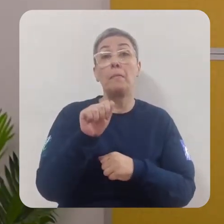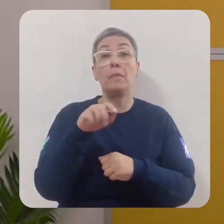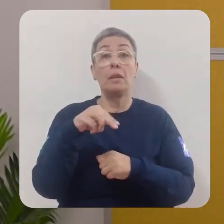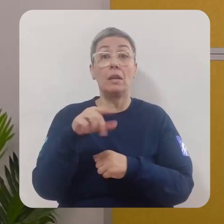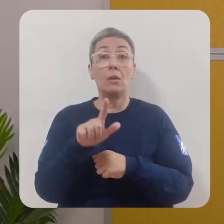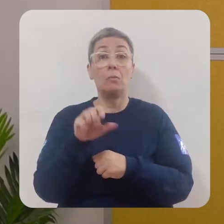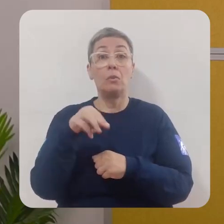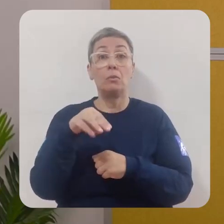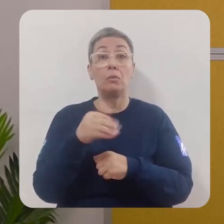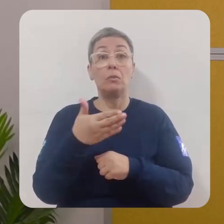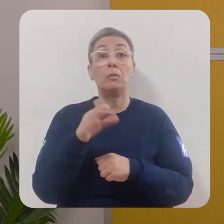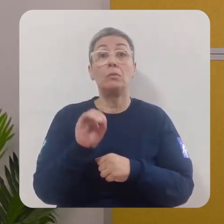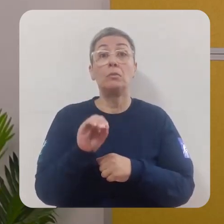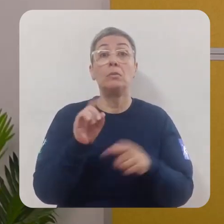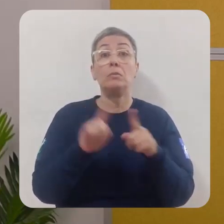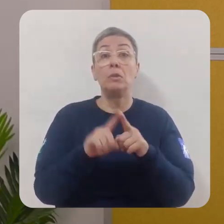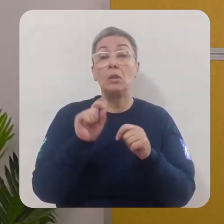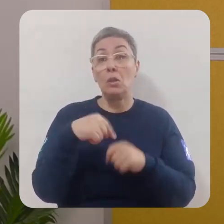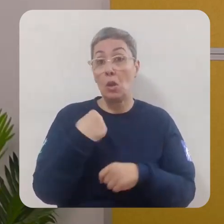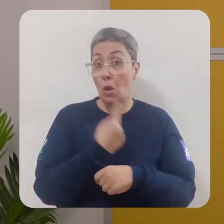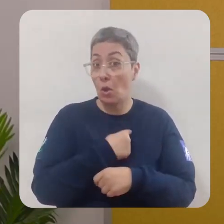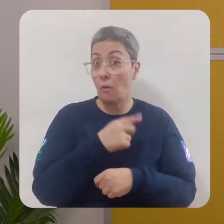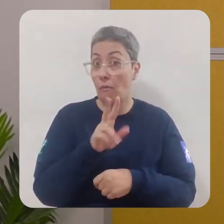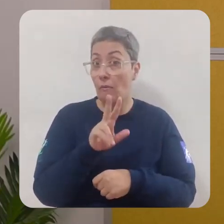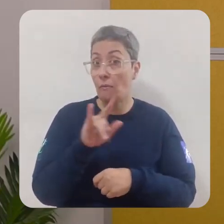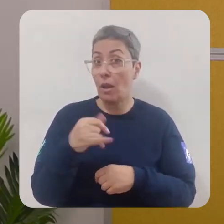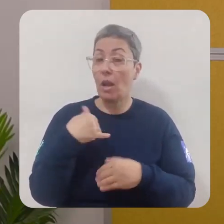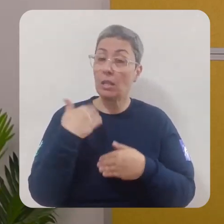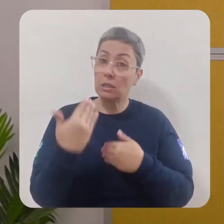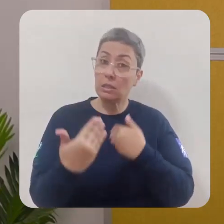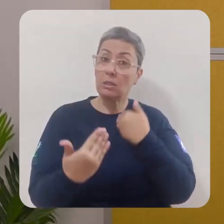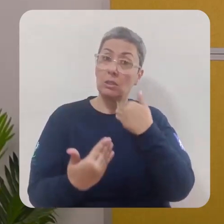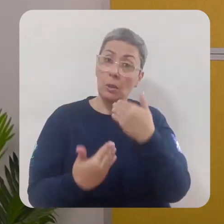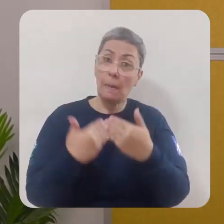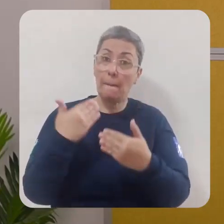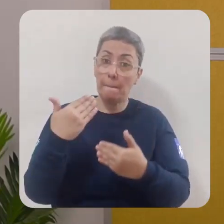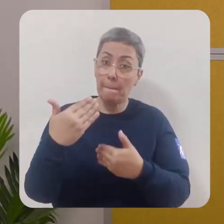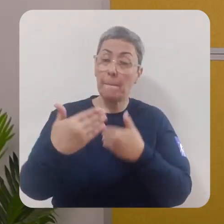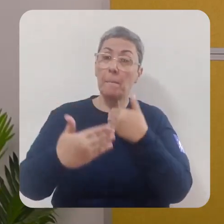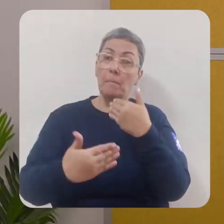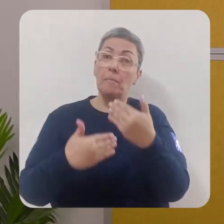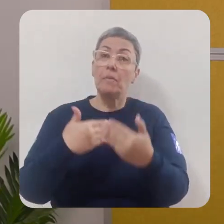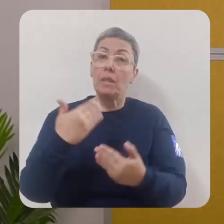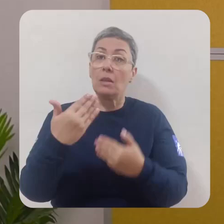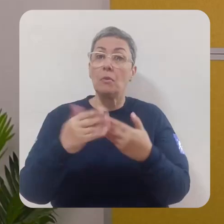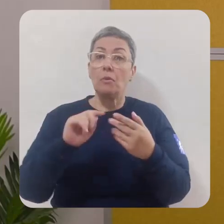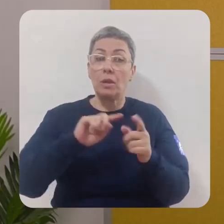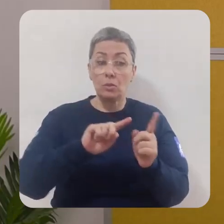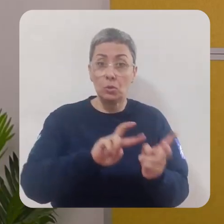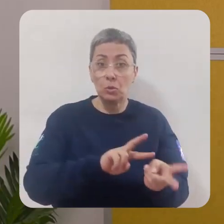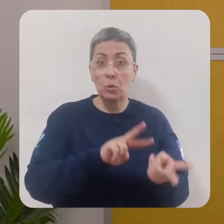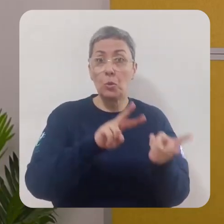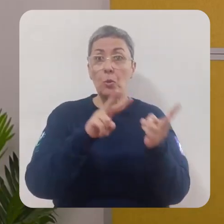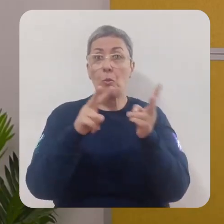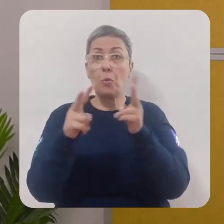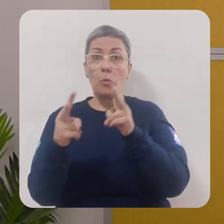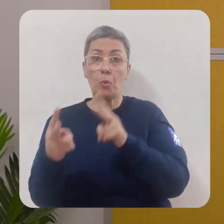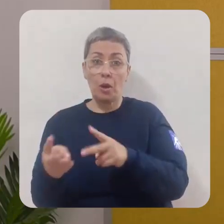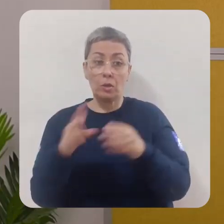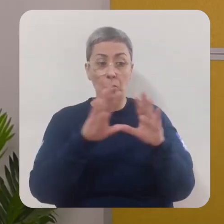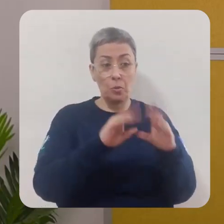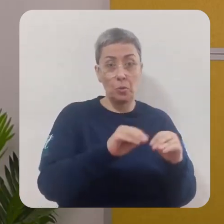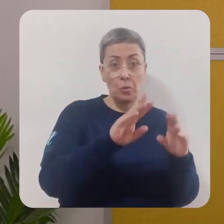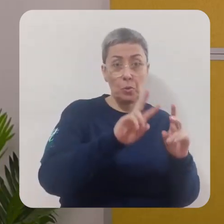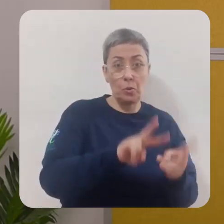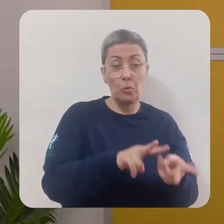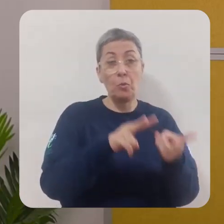com a palavra impressa almoço. E nós vamos fazendo neste percurso um processo de transição